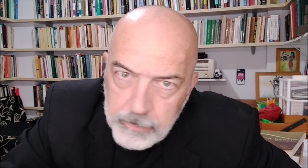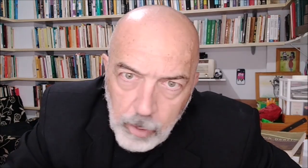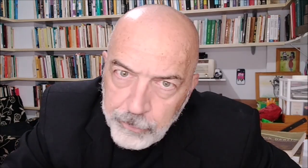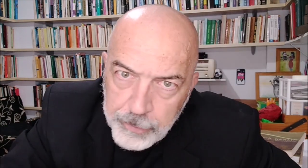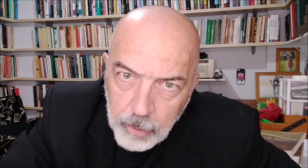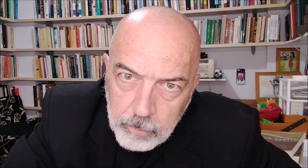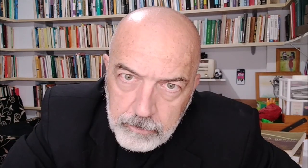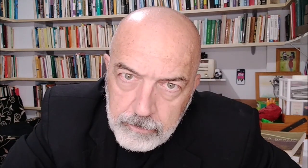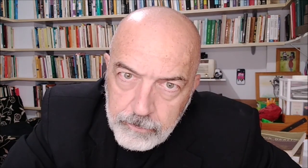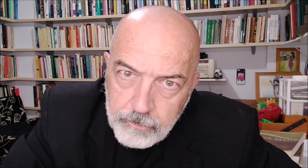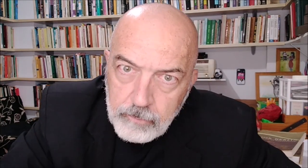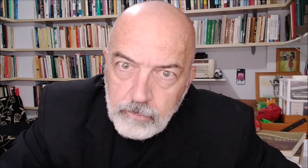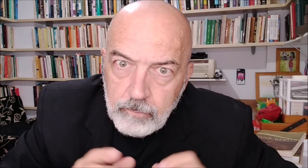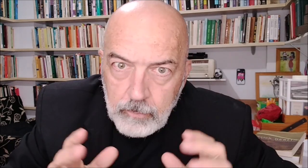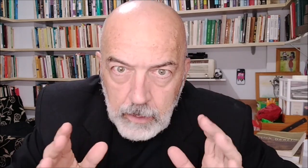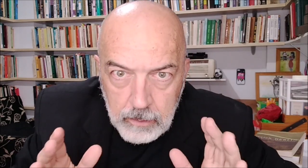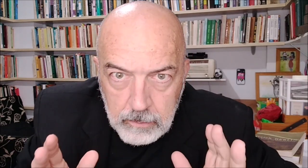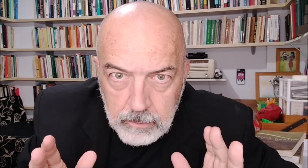Não fui eu.